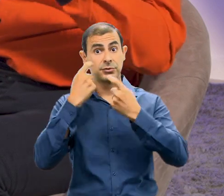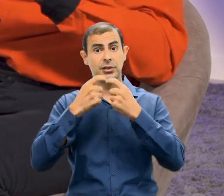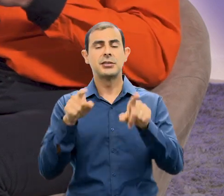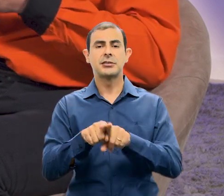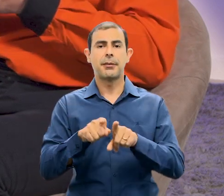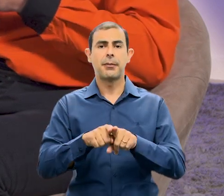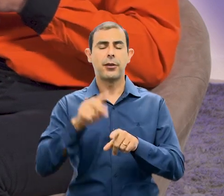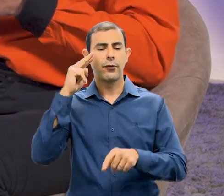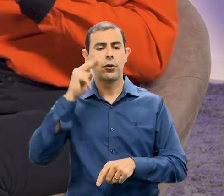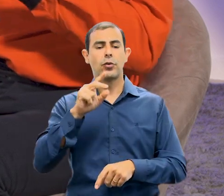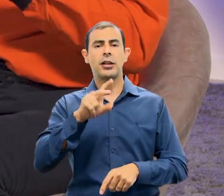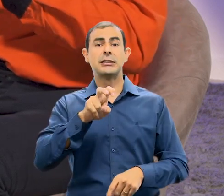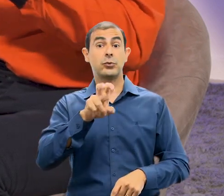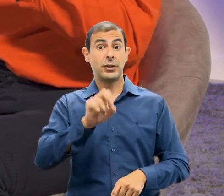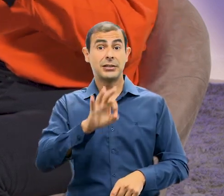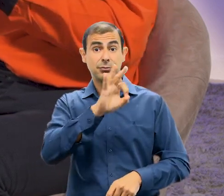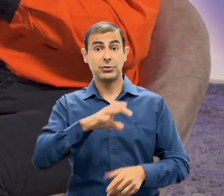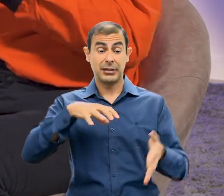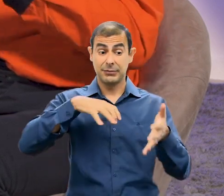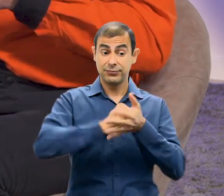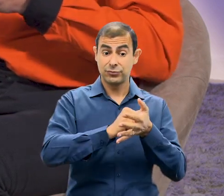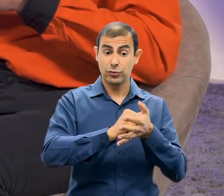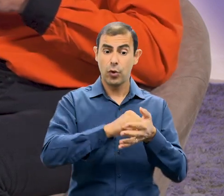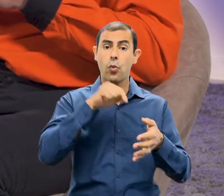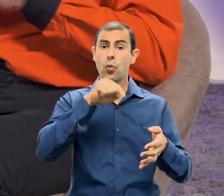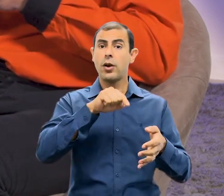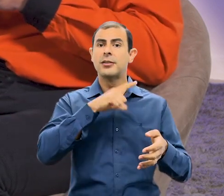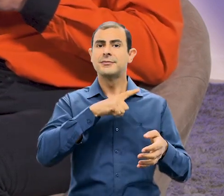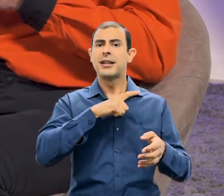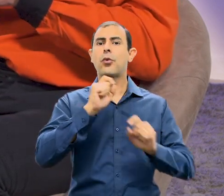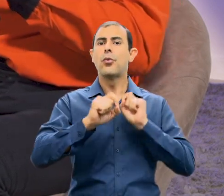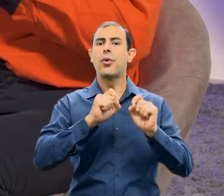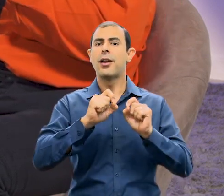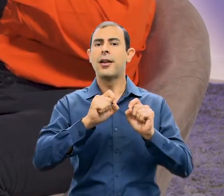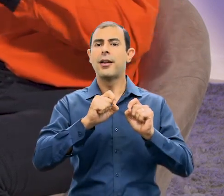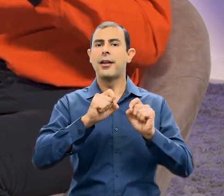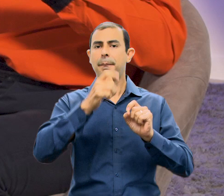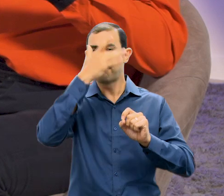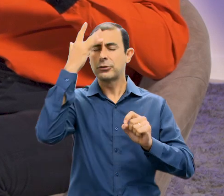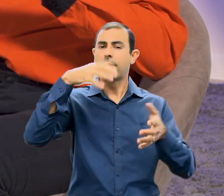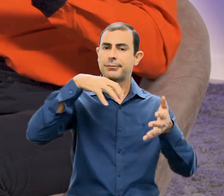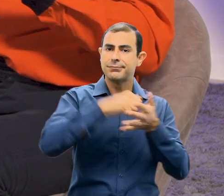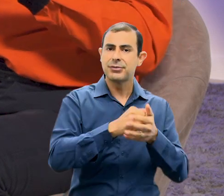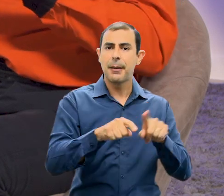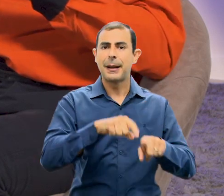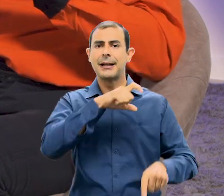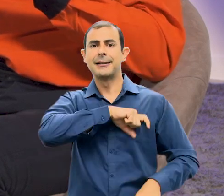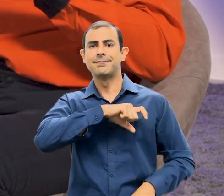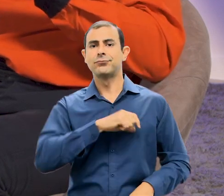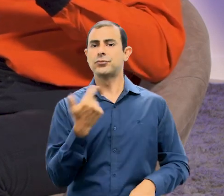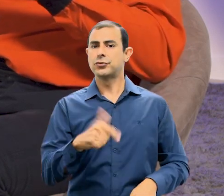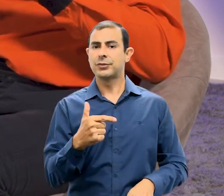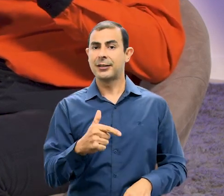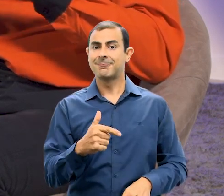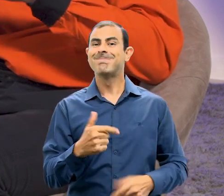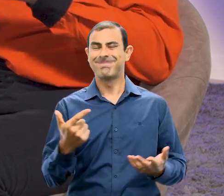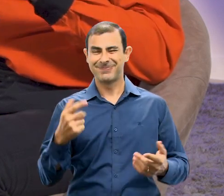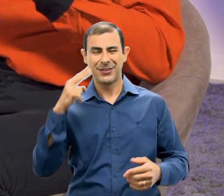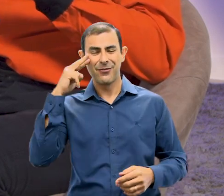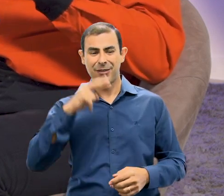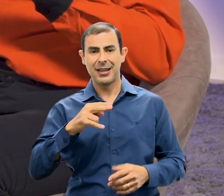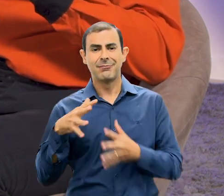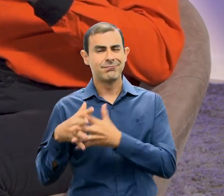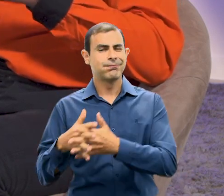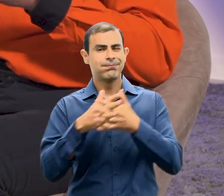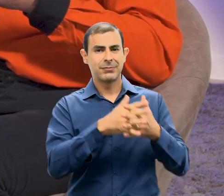50% desses acidentes de trânsito envolvem condutores que não têm habilitação. Então, você vê que o problema é complexo. Nós precisamos melhorar o trânsito